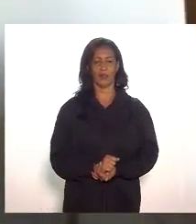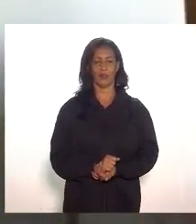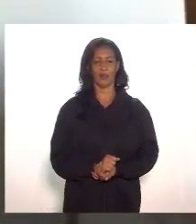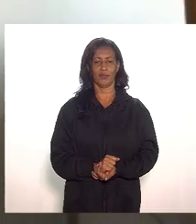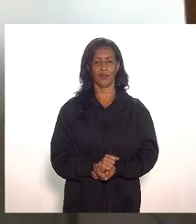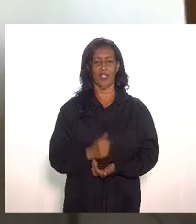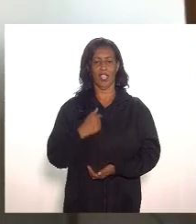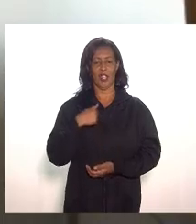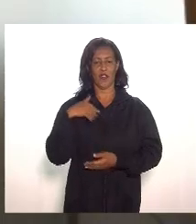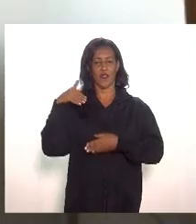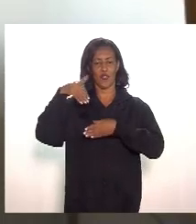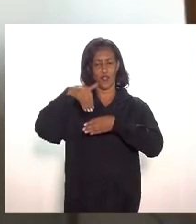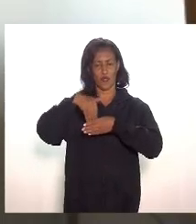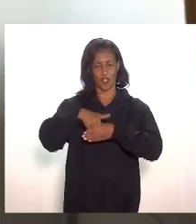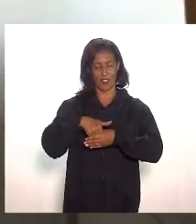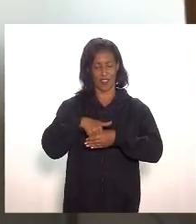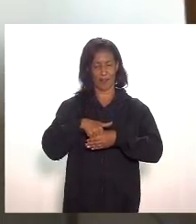eu vou votar